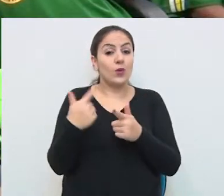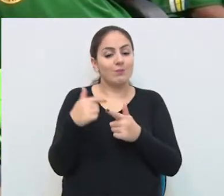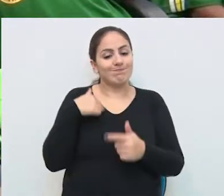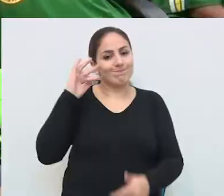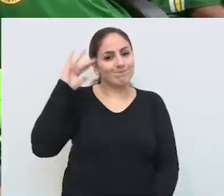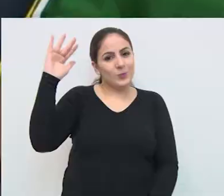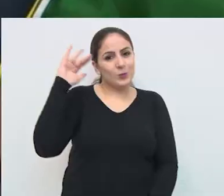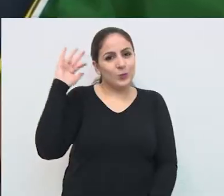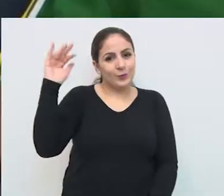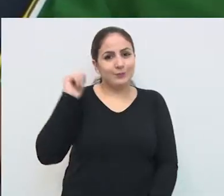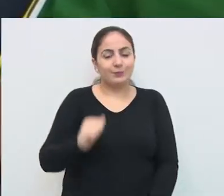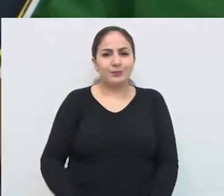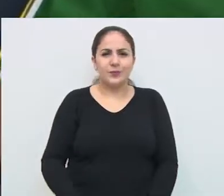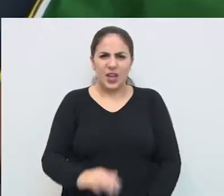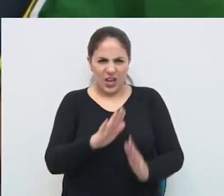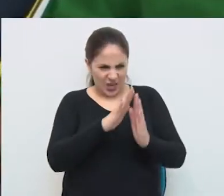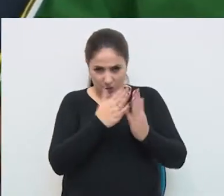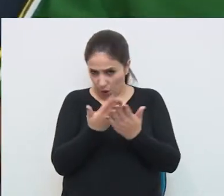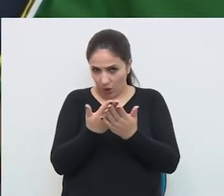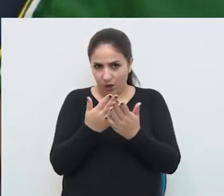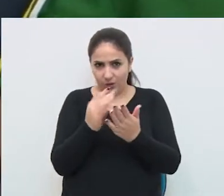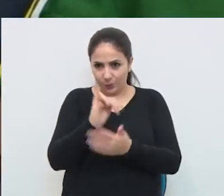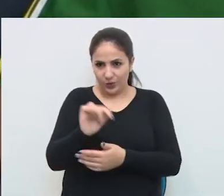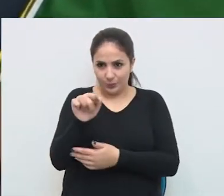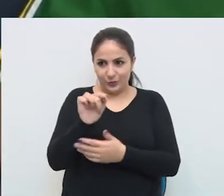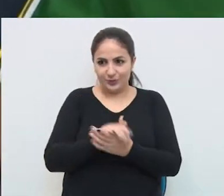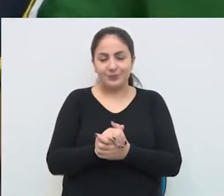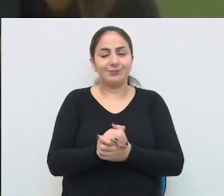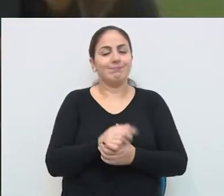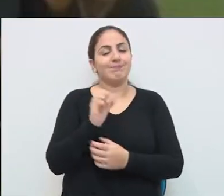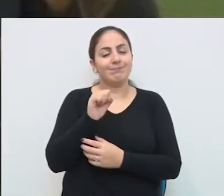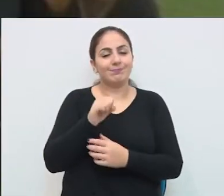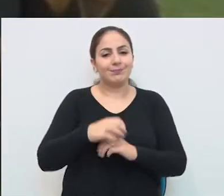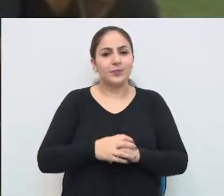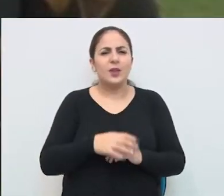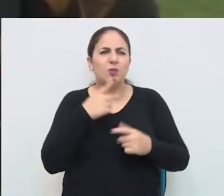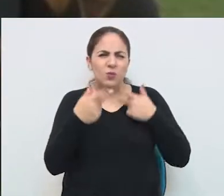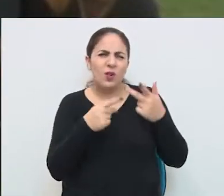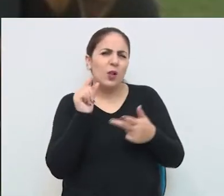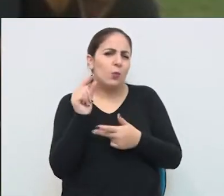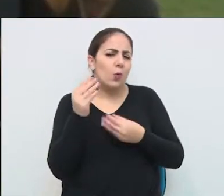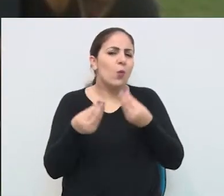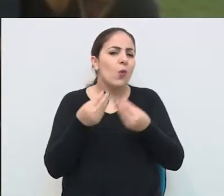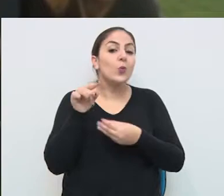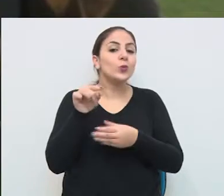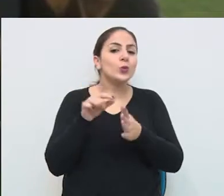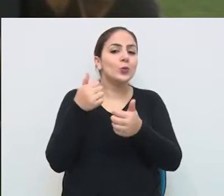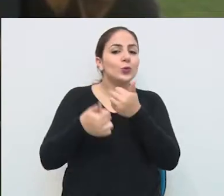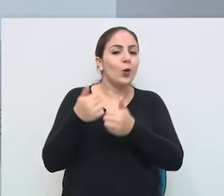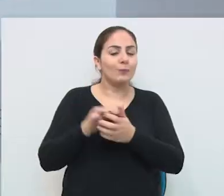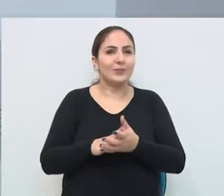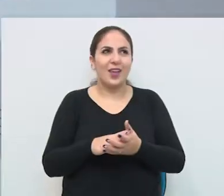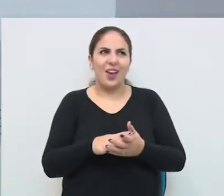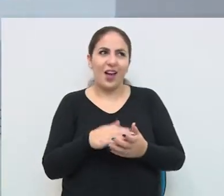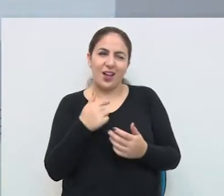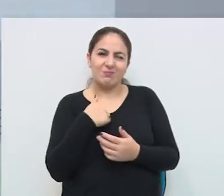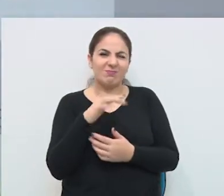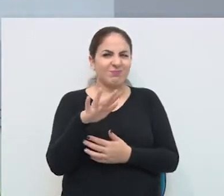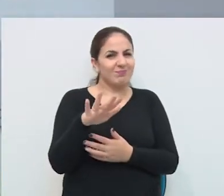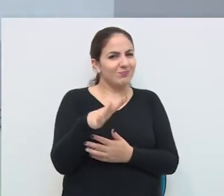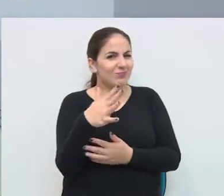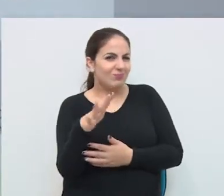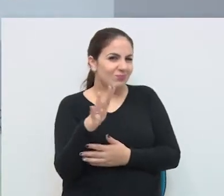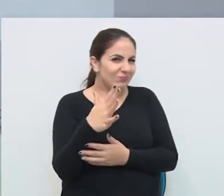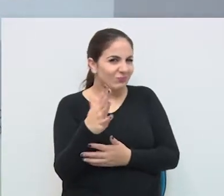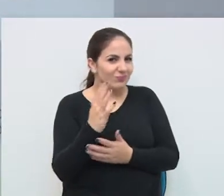que é o meu sonho. E a escolinha é importante para isso? É. Me conta um pouquinho como é que você joga. Tipo, mais